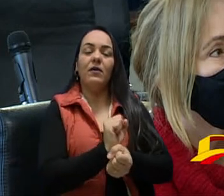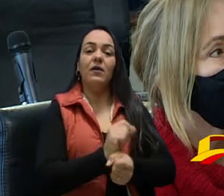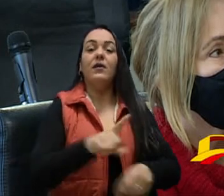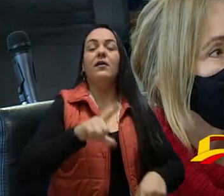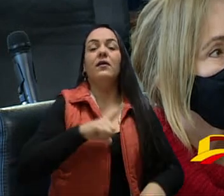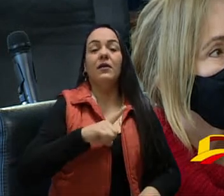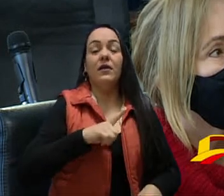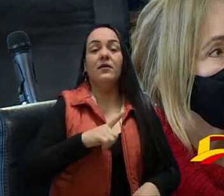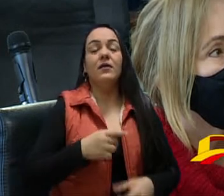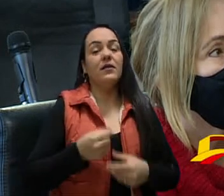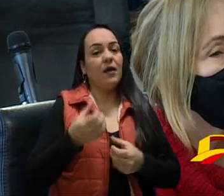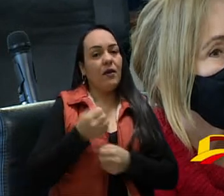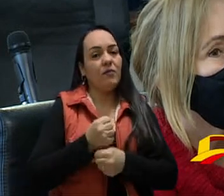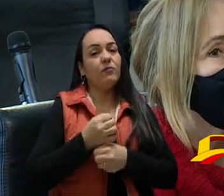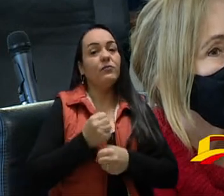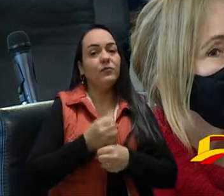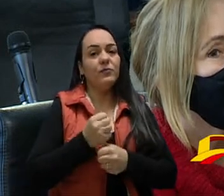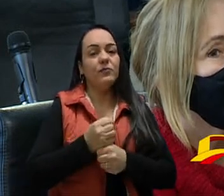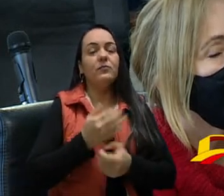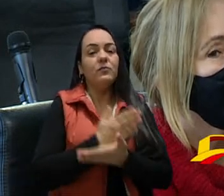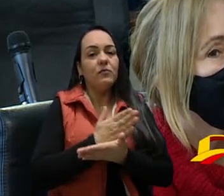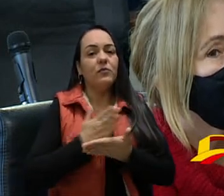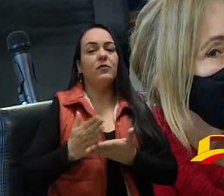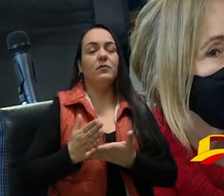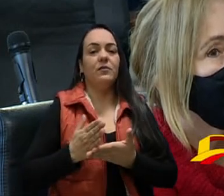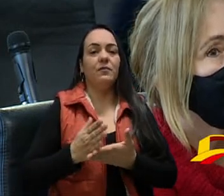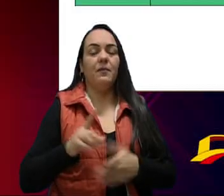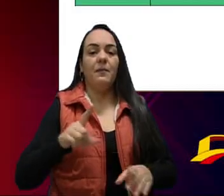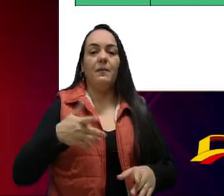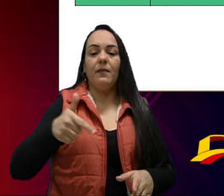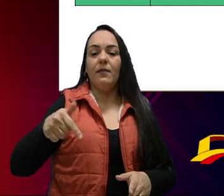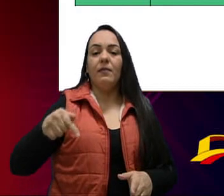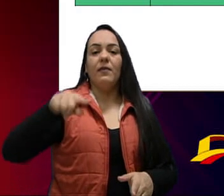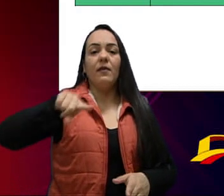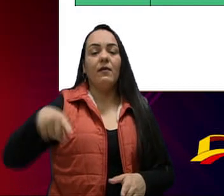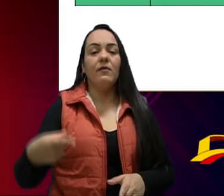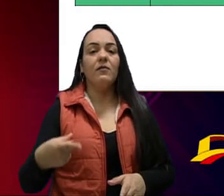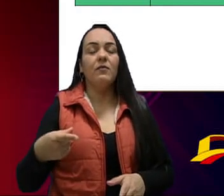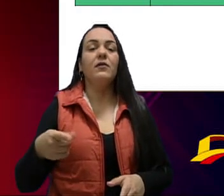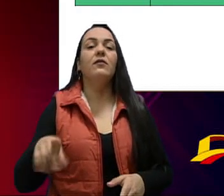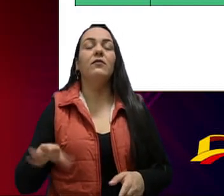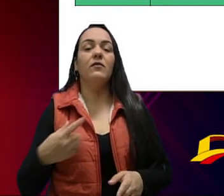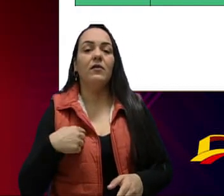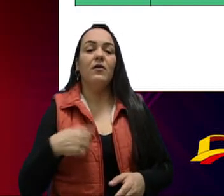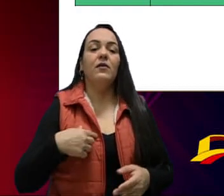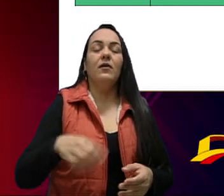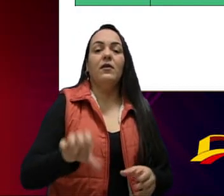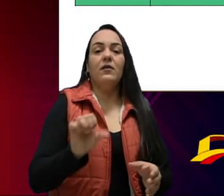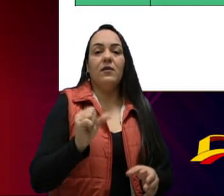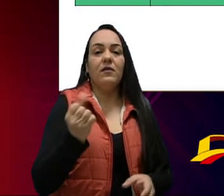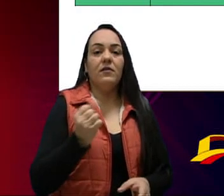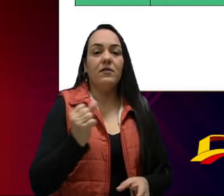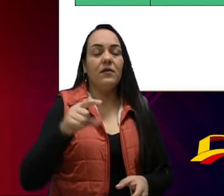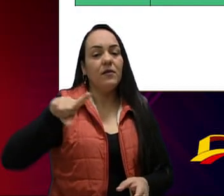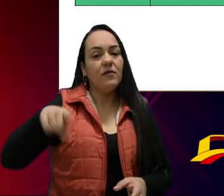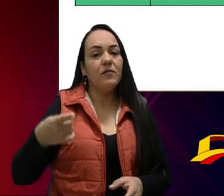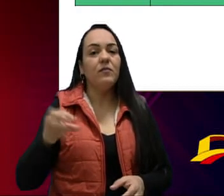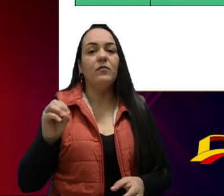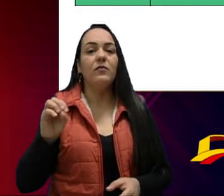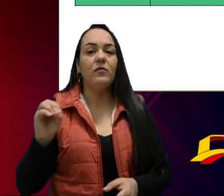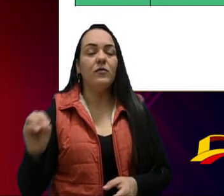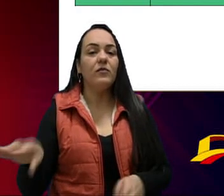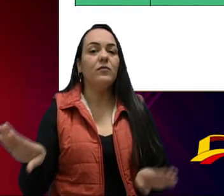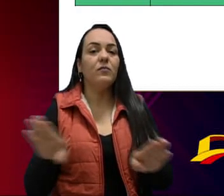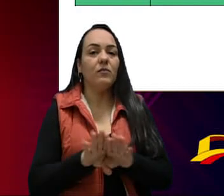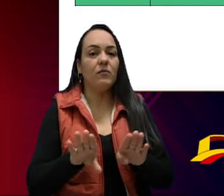dentro daquele orçamento inicial e tomás 87 milhões reservado e o sal dos seus milhões são esses dois valores